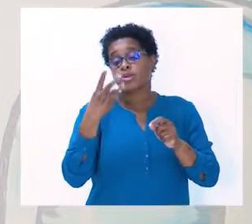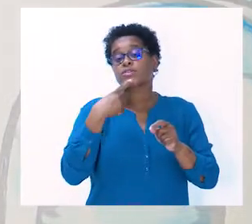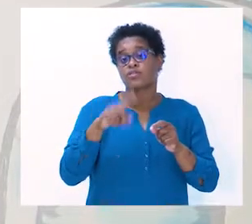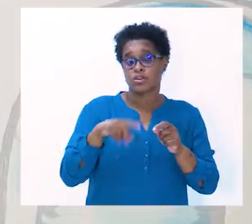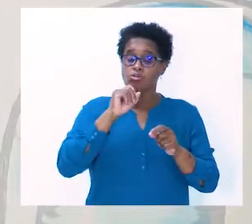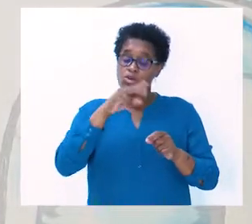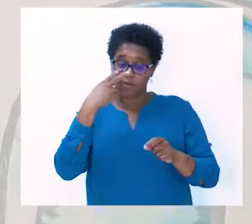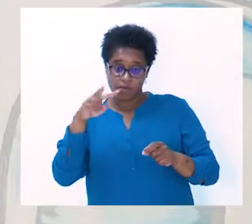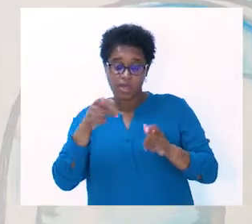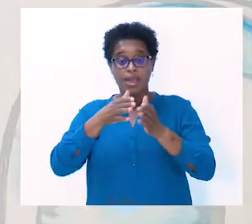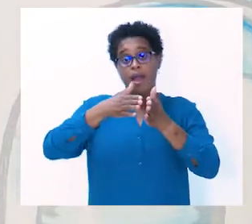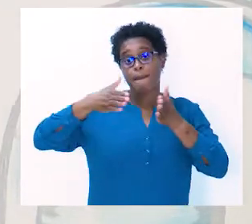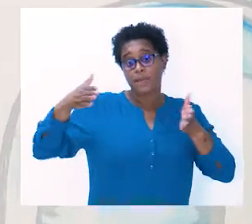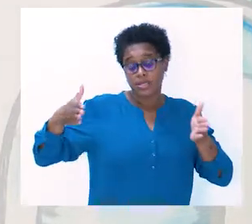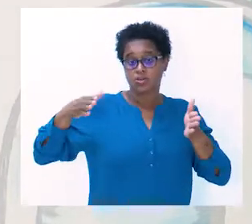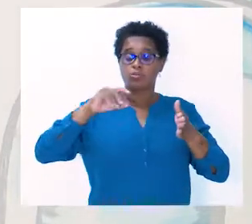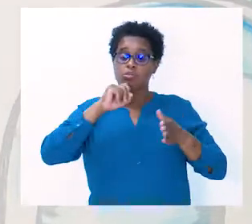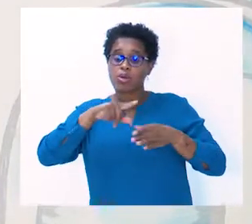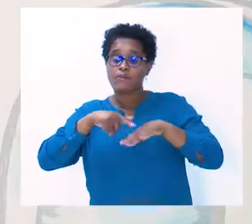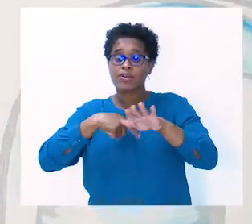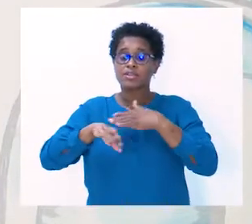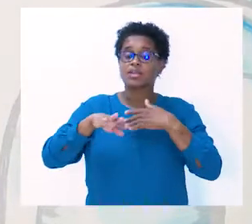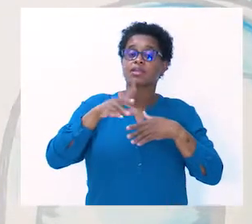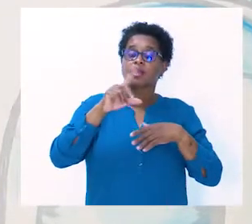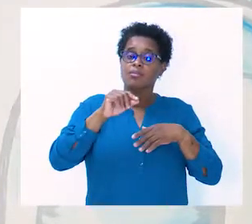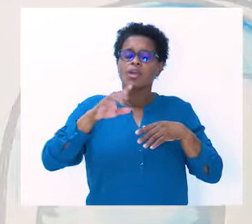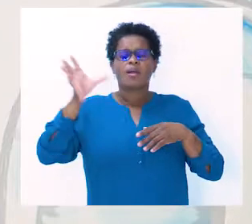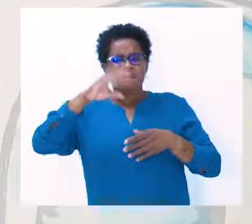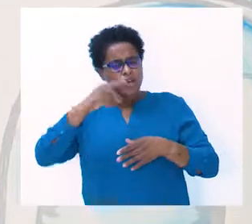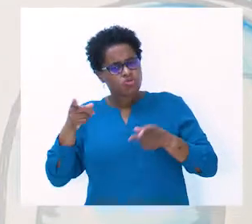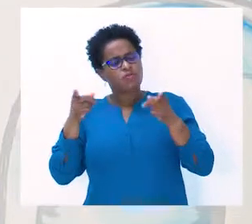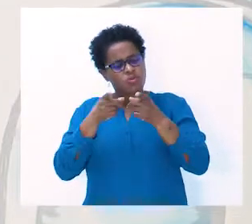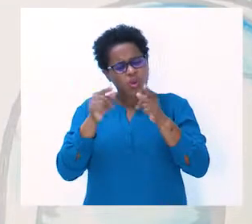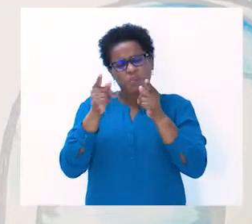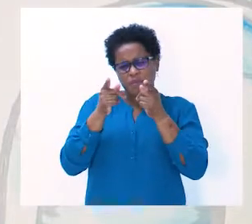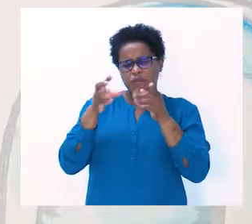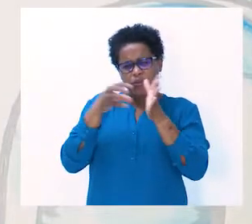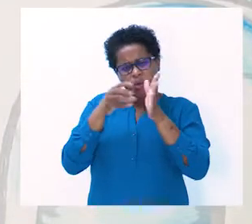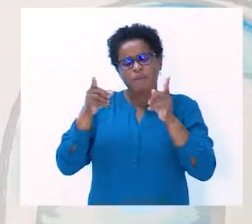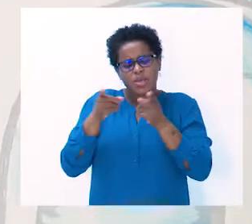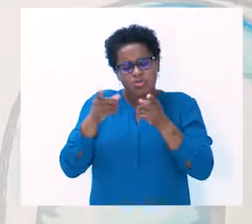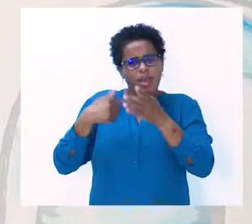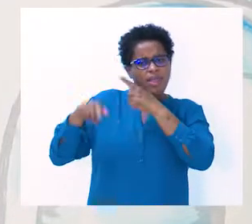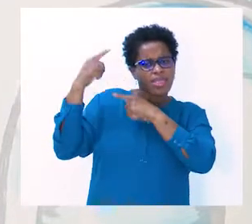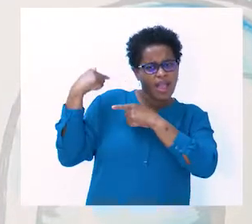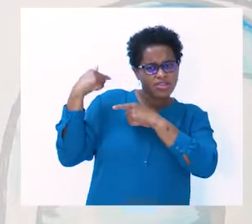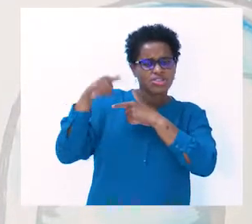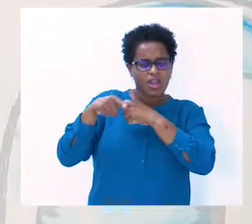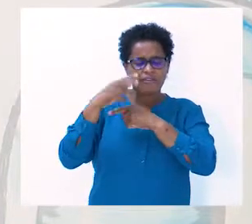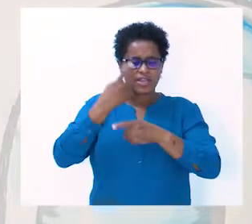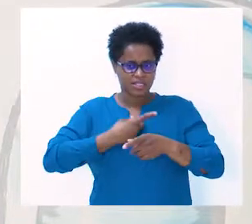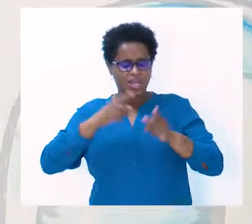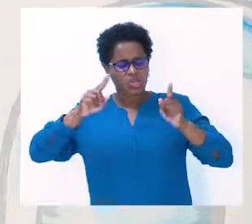uma ampliação. Podemos também fazer mais uma figura bem pequenininha aqui atrás. Vai ser o quê?